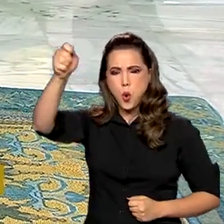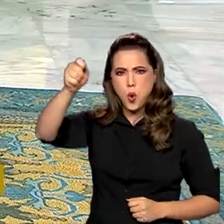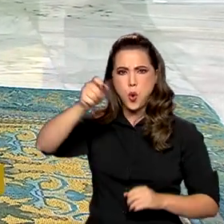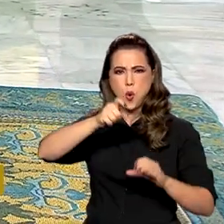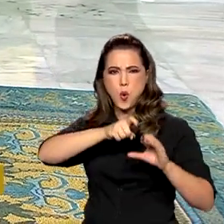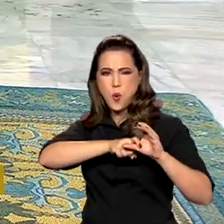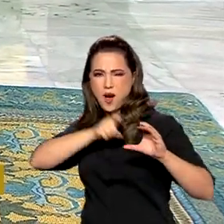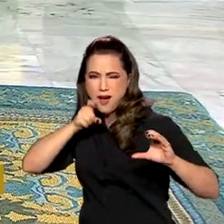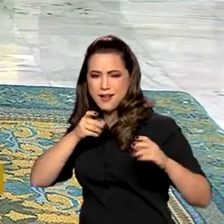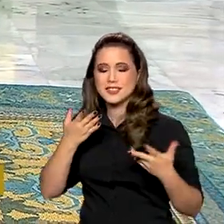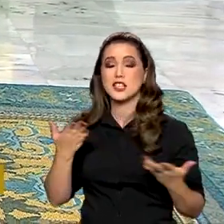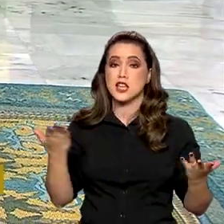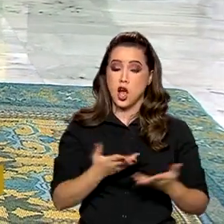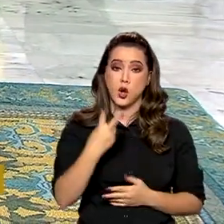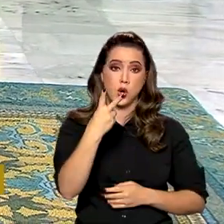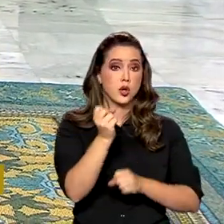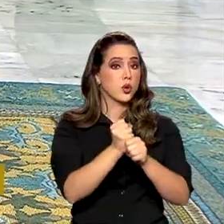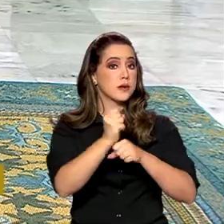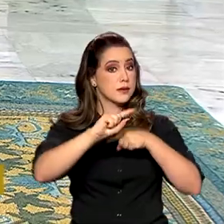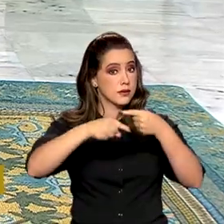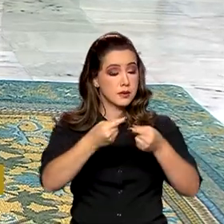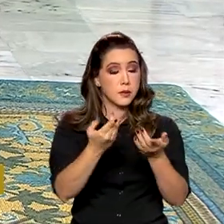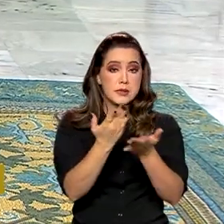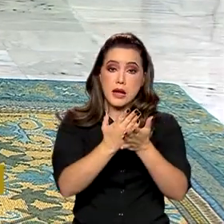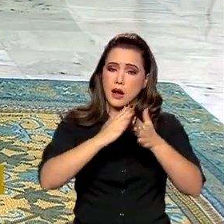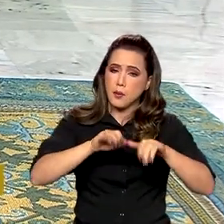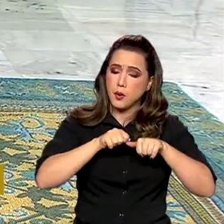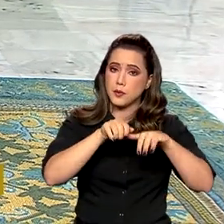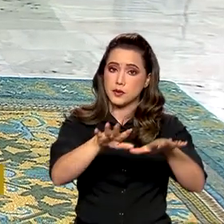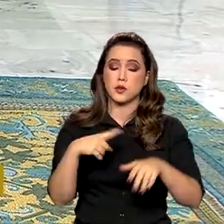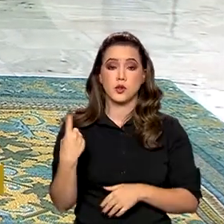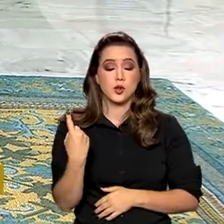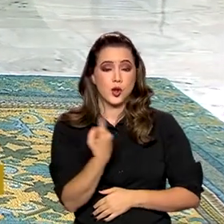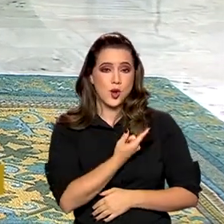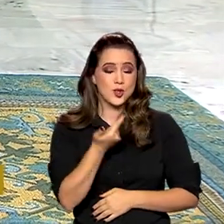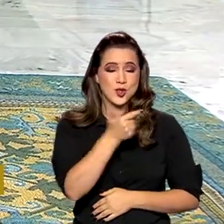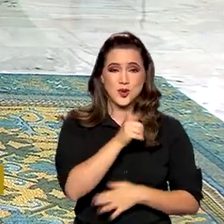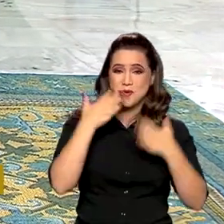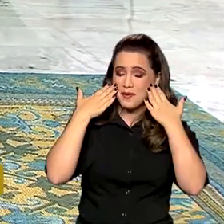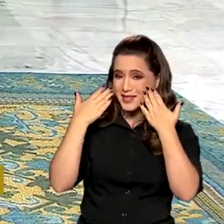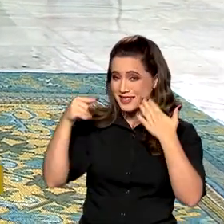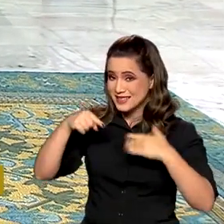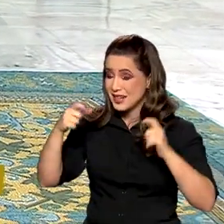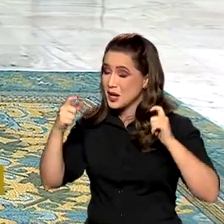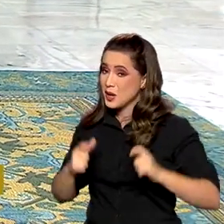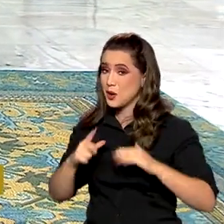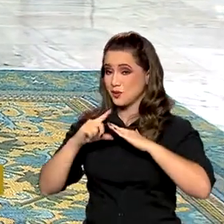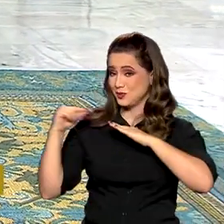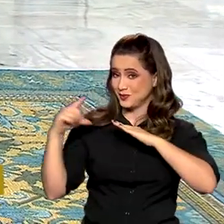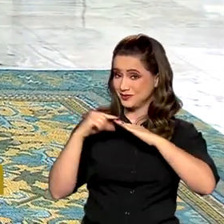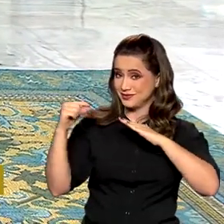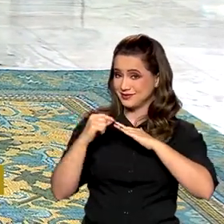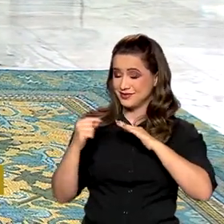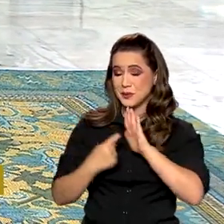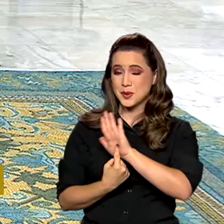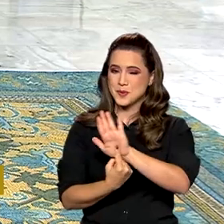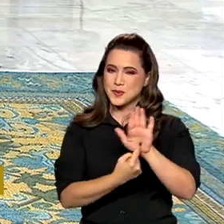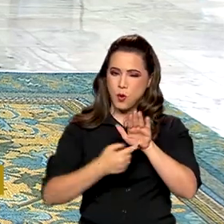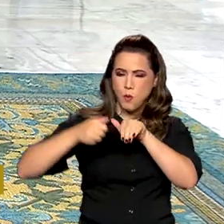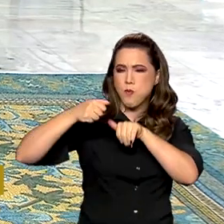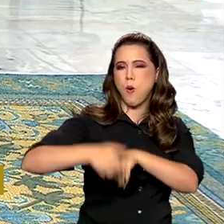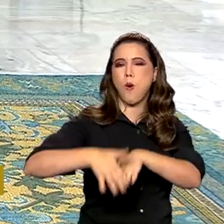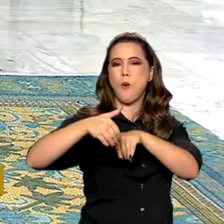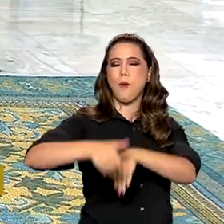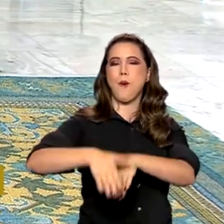2 anos de pandemia, estamos de volta ao Palácio do Planalto para transmitir o tradicional desfile cívico-militar que marca essa data